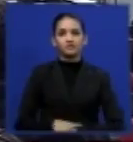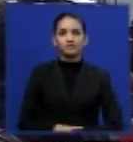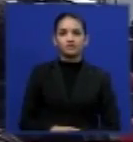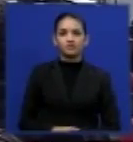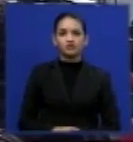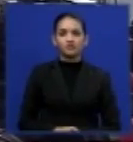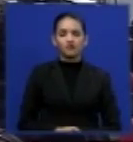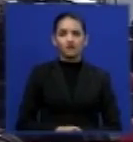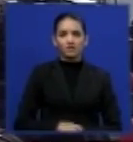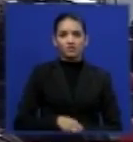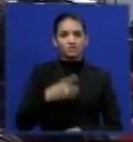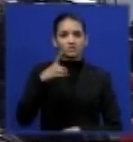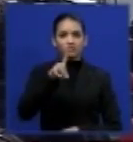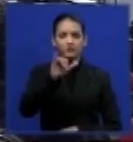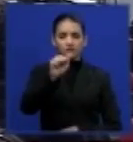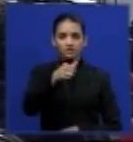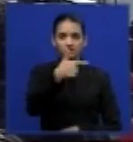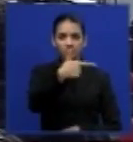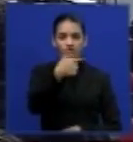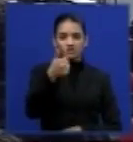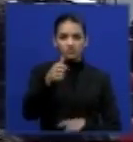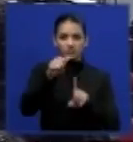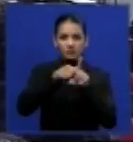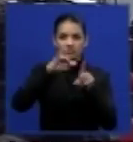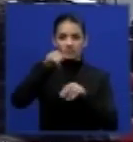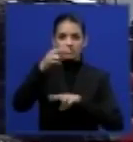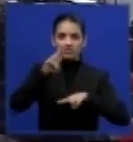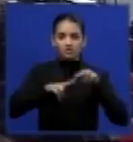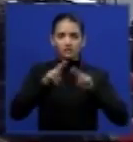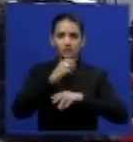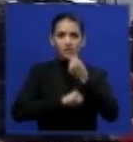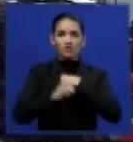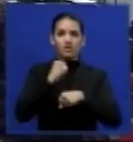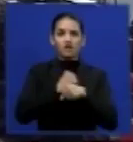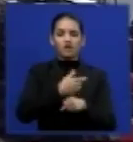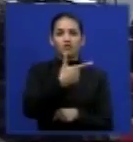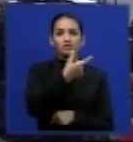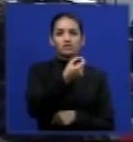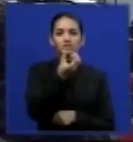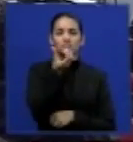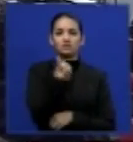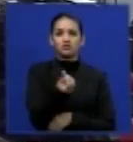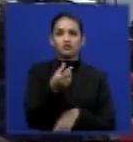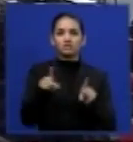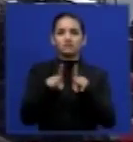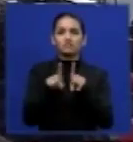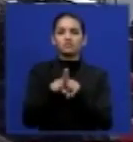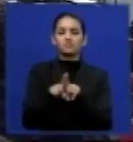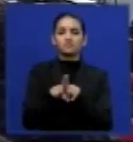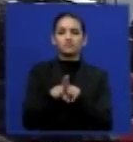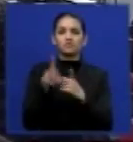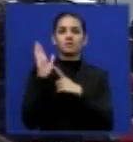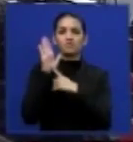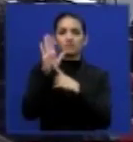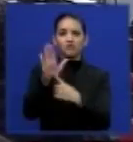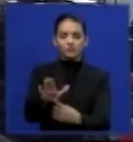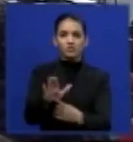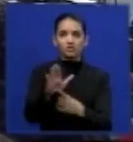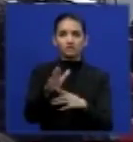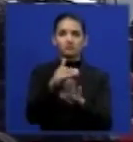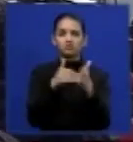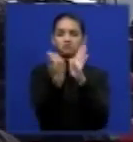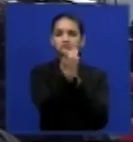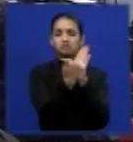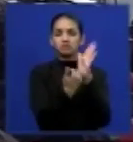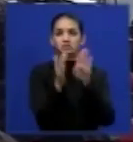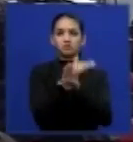12 de junho de 2006 foi foi Tornado público o relatório do painel o painel concluiu que o